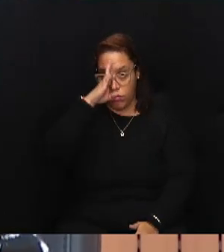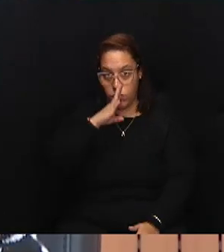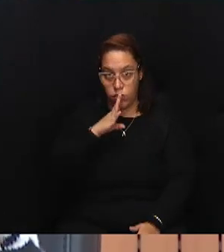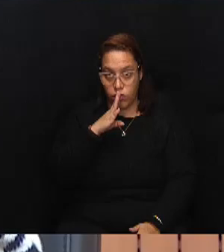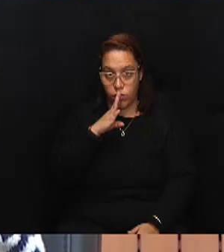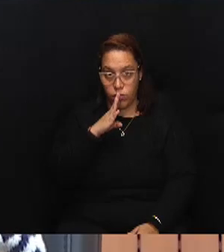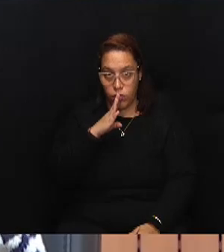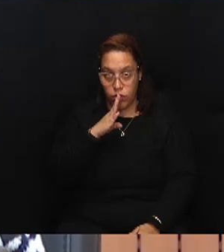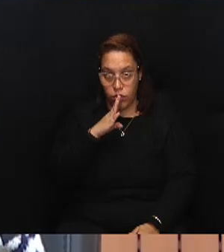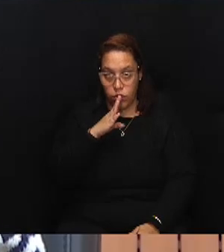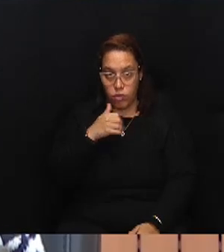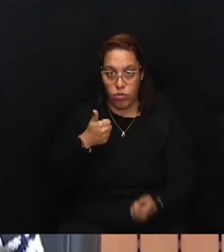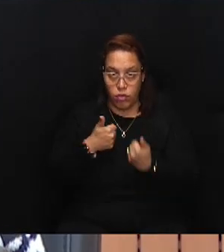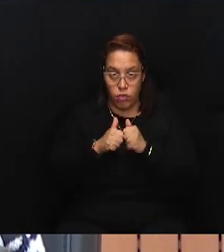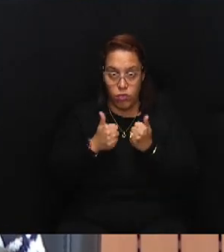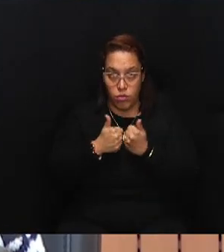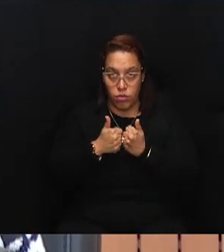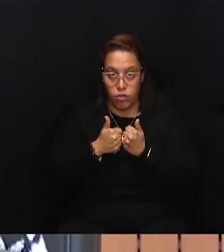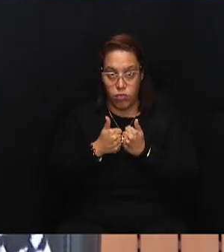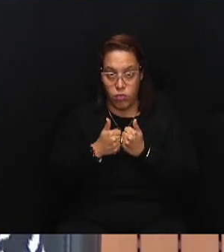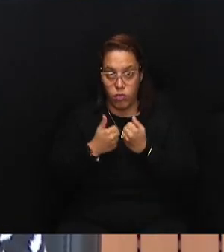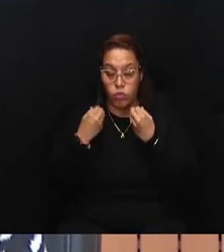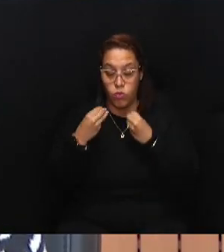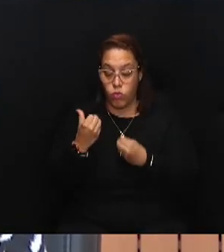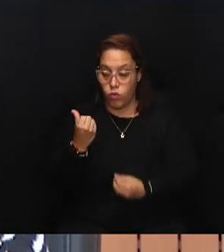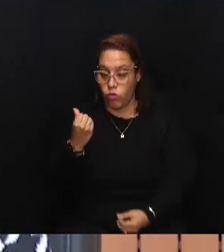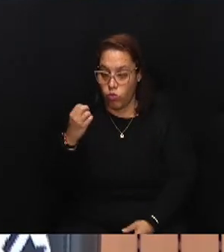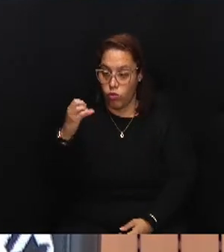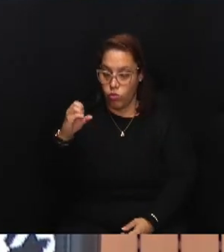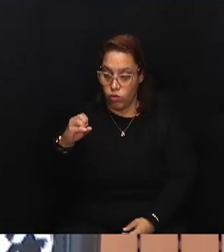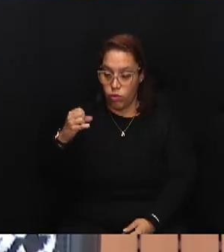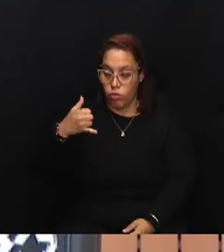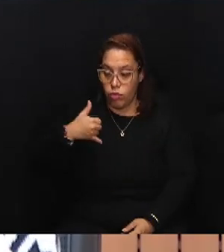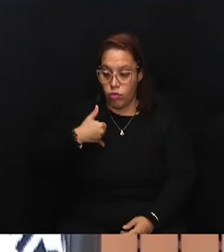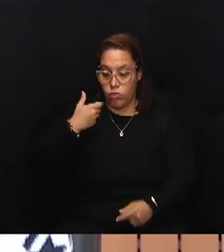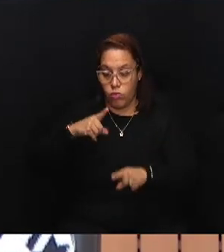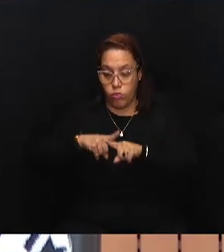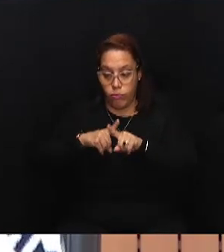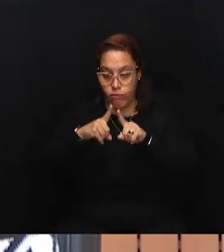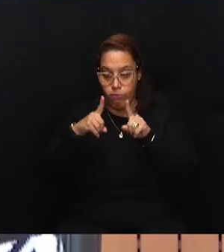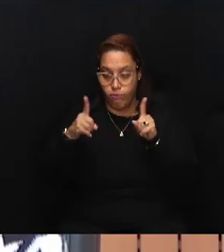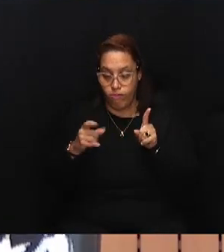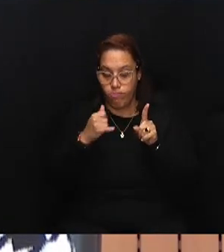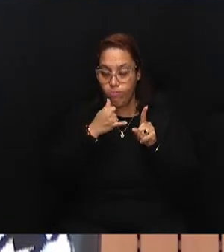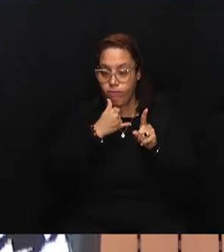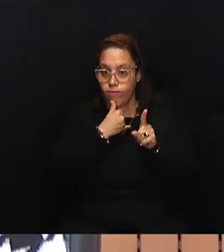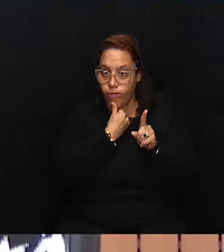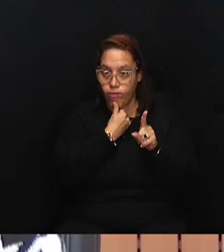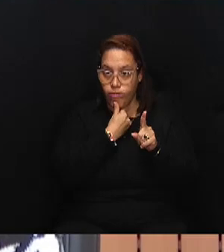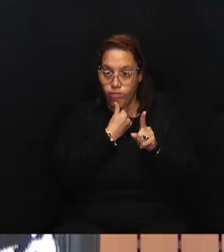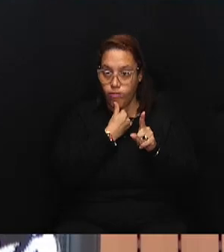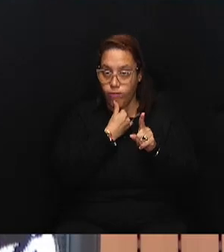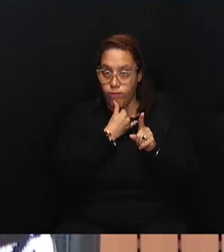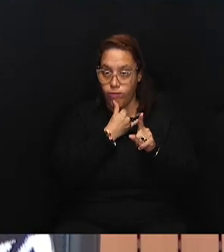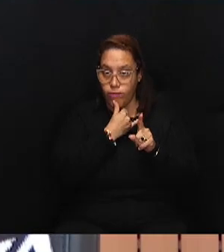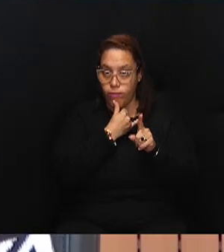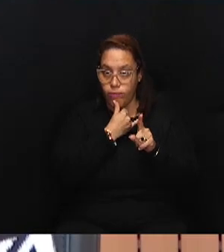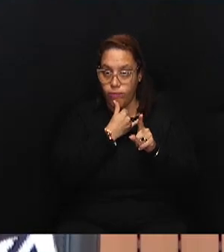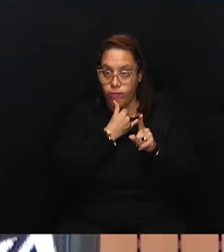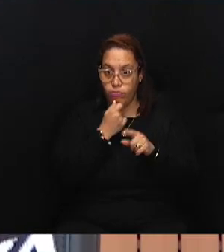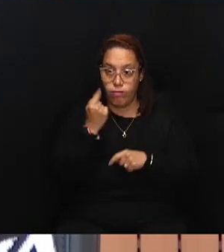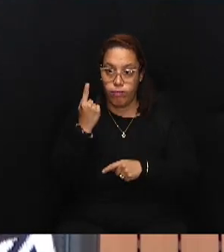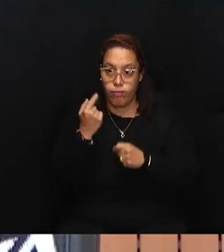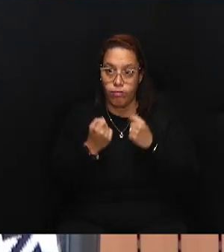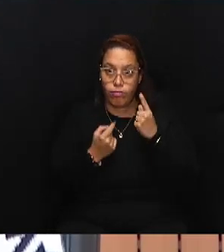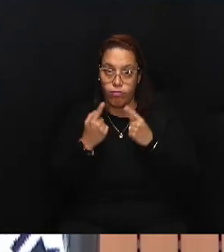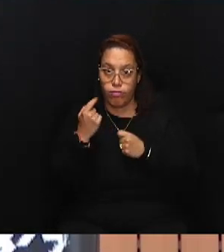gratuidade do ônibus com 60 anos de idade. Mas, infelizmente, diante de algumas, né,